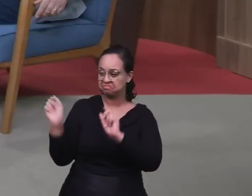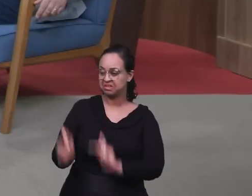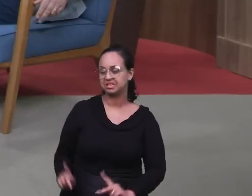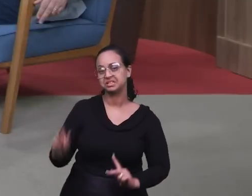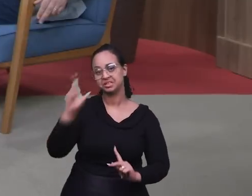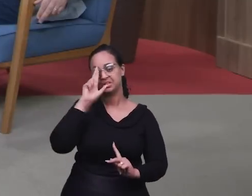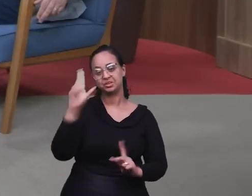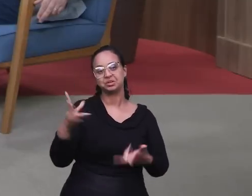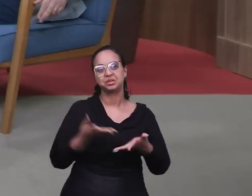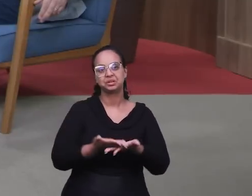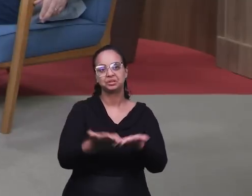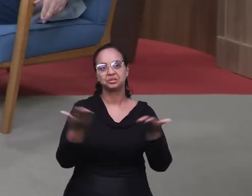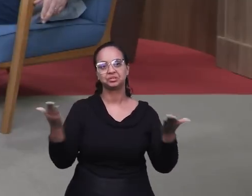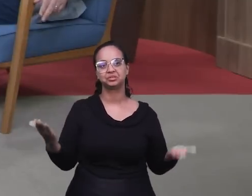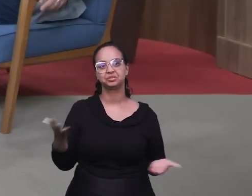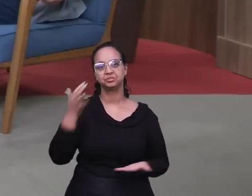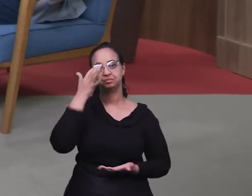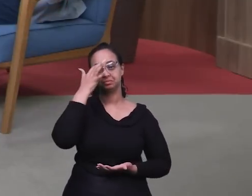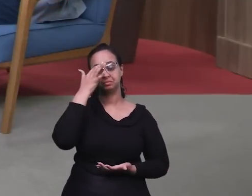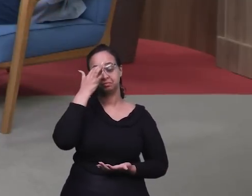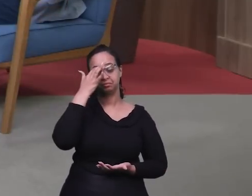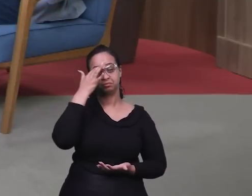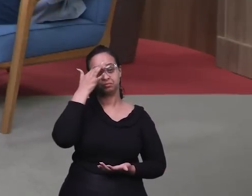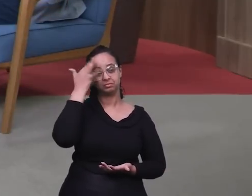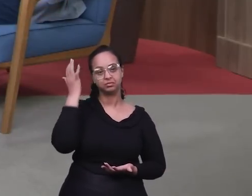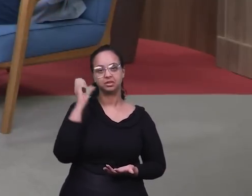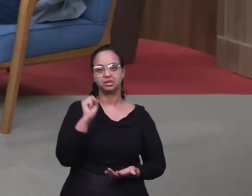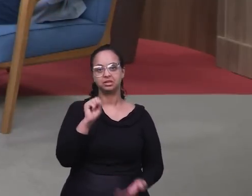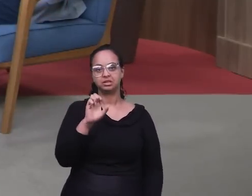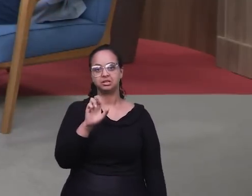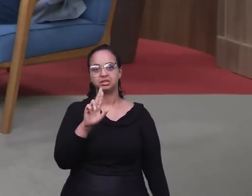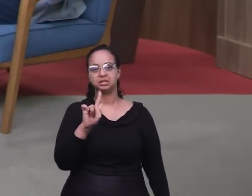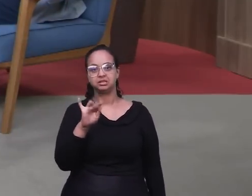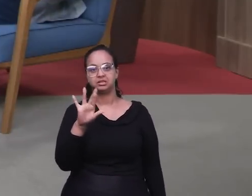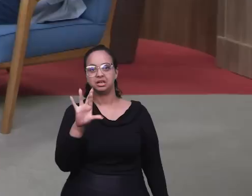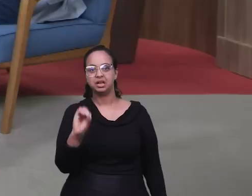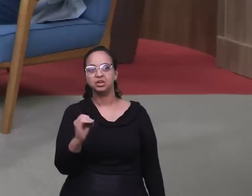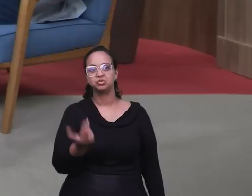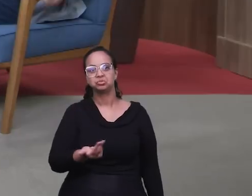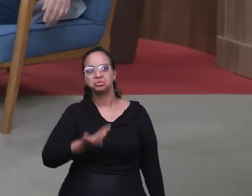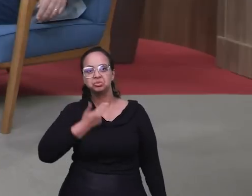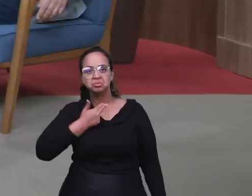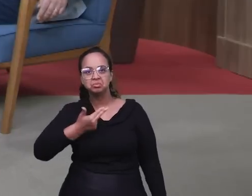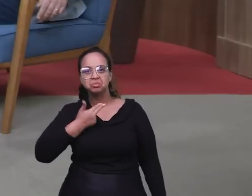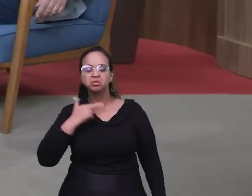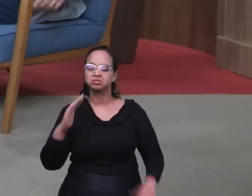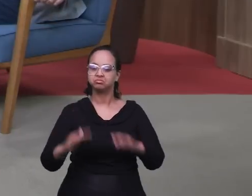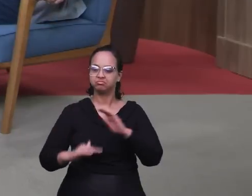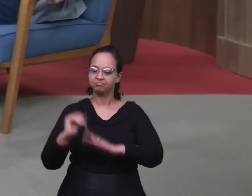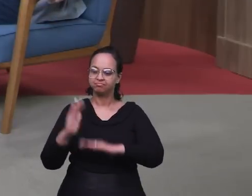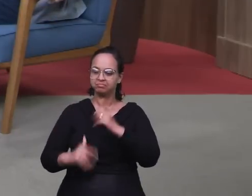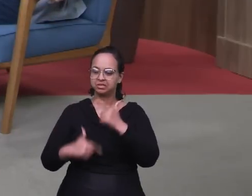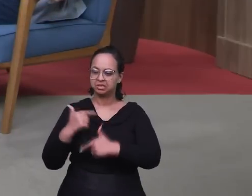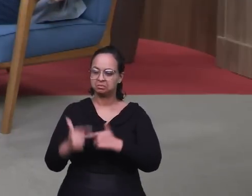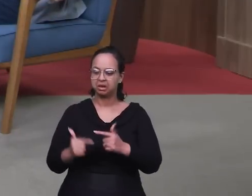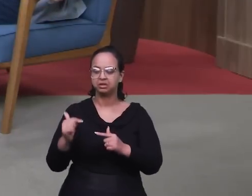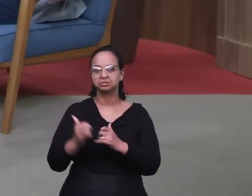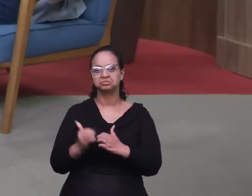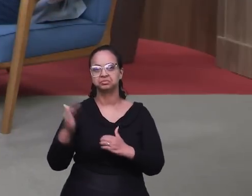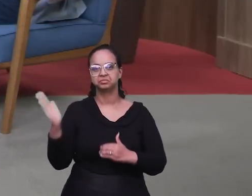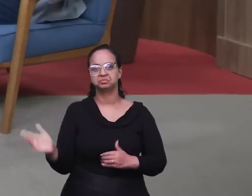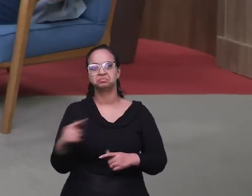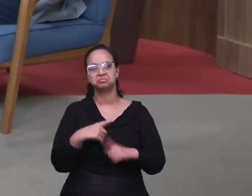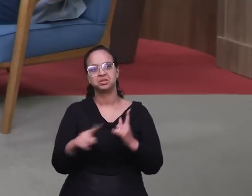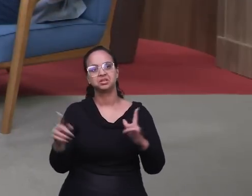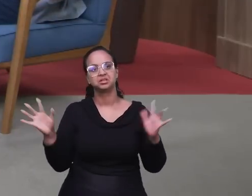Josias, Pai do Senhor a todos, queridos. Ainda o pastor Sérgio não pôde vir, né, por conta de um outro compromisso profissional, mas